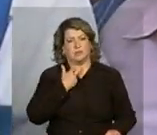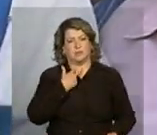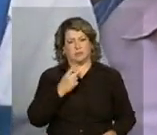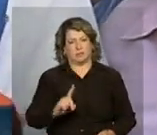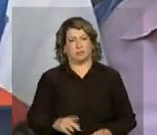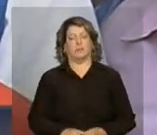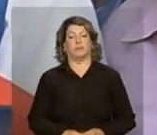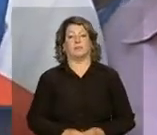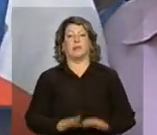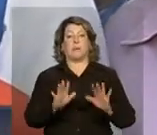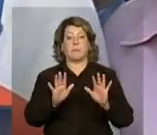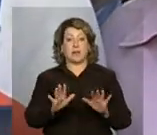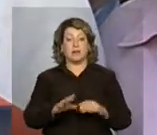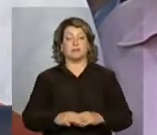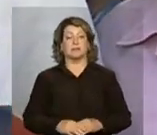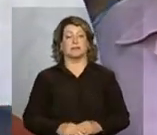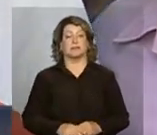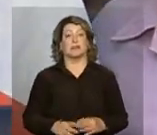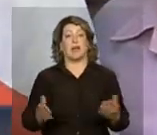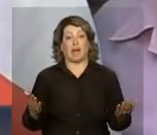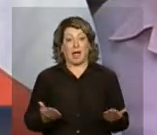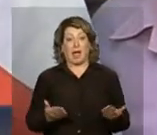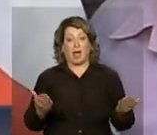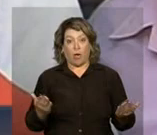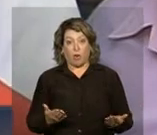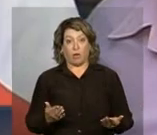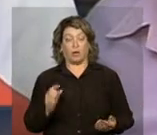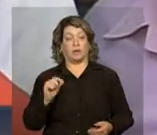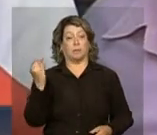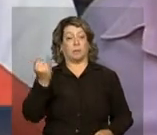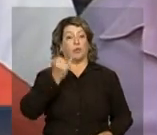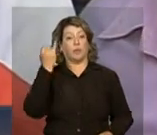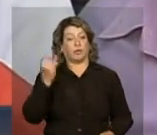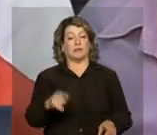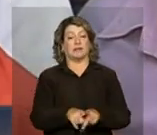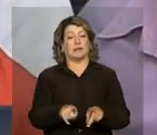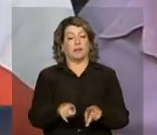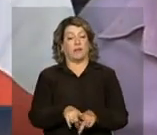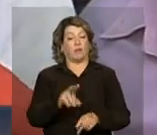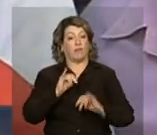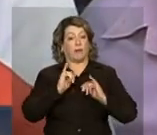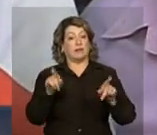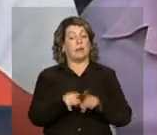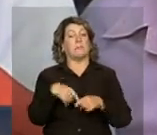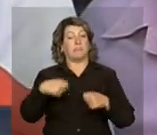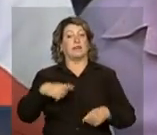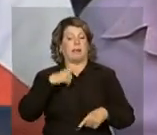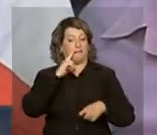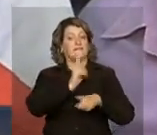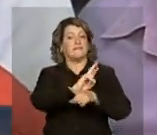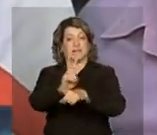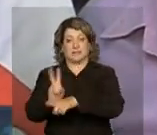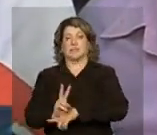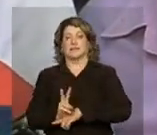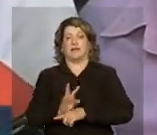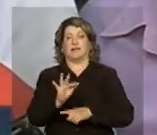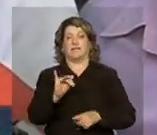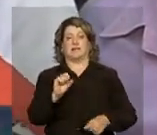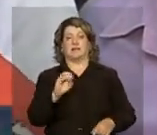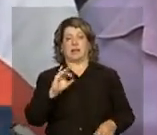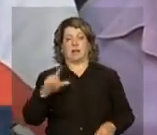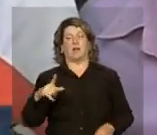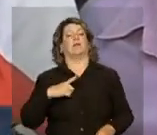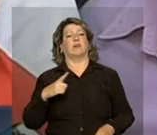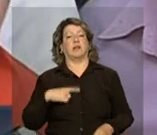muito. Agora, é importante também, eu vou reiterar isso, tem fiscalização. Nós